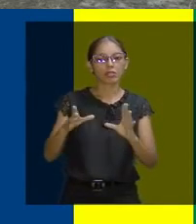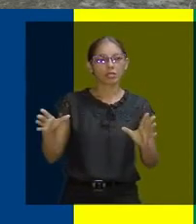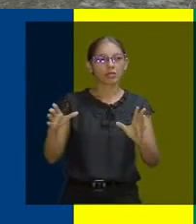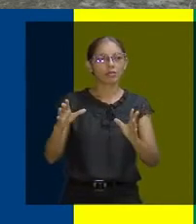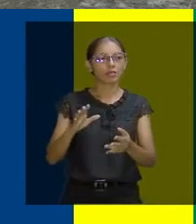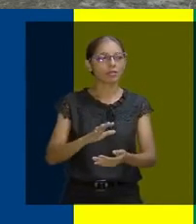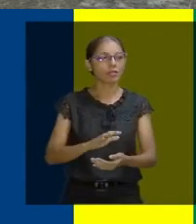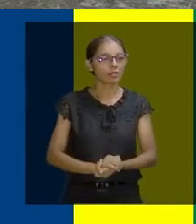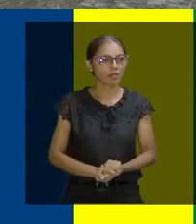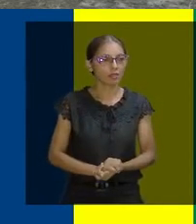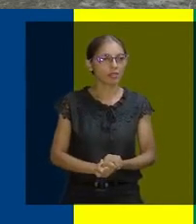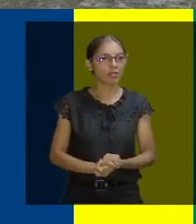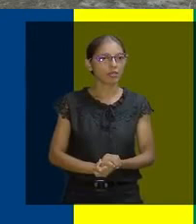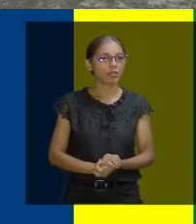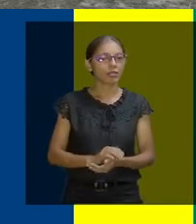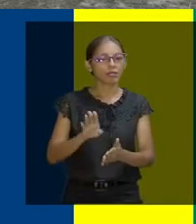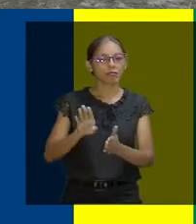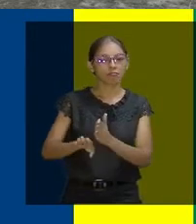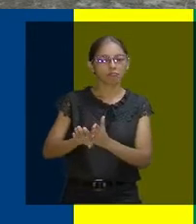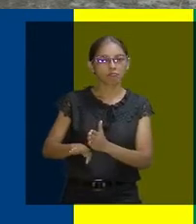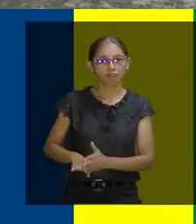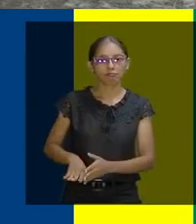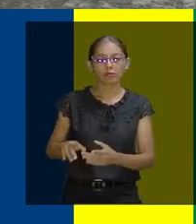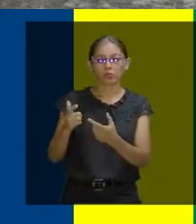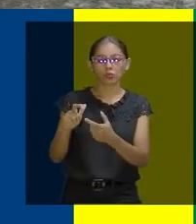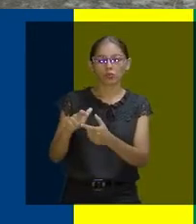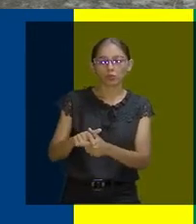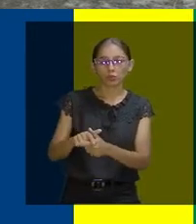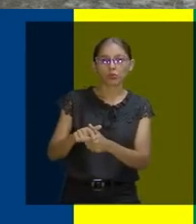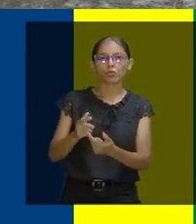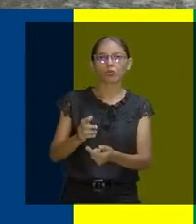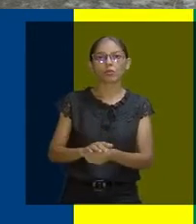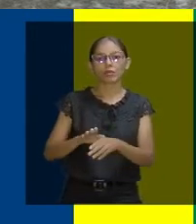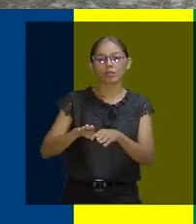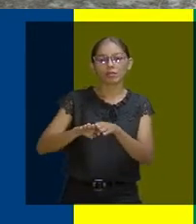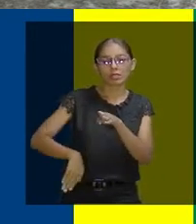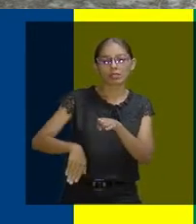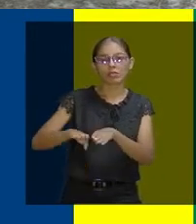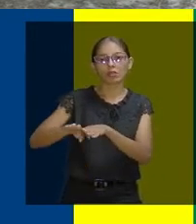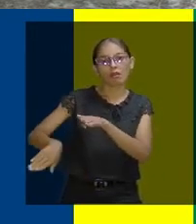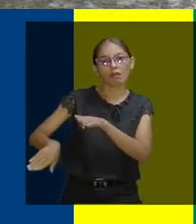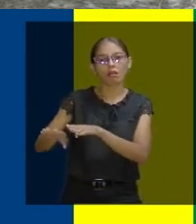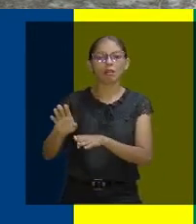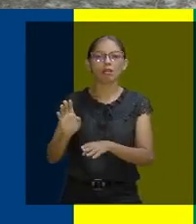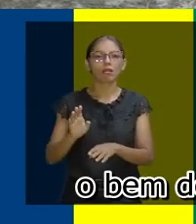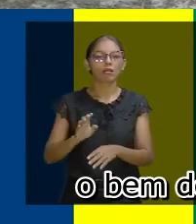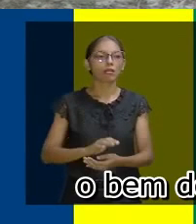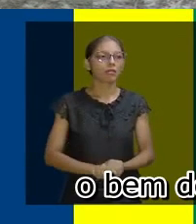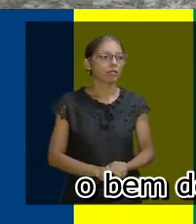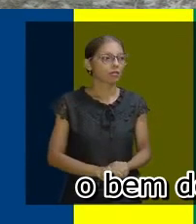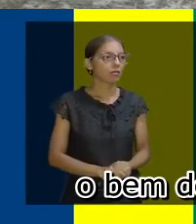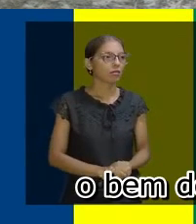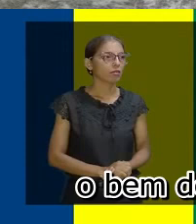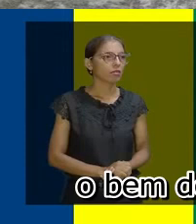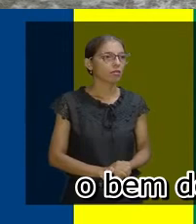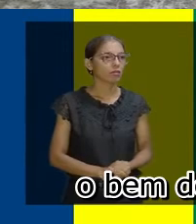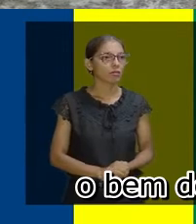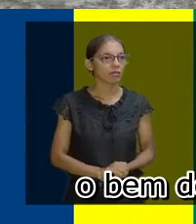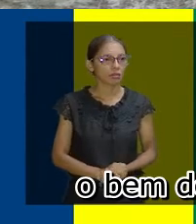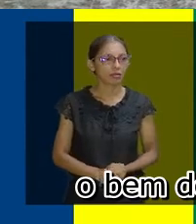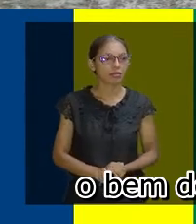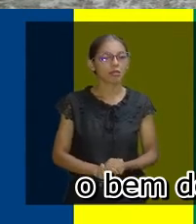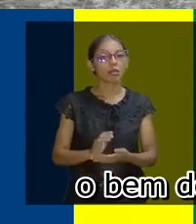e a marginalização e diminuir as desigualdades regionais e sociais, além de promover o bem de todos,